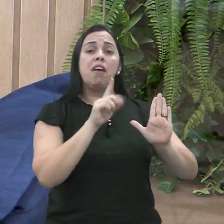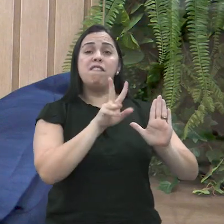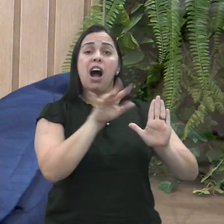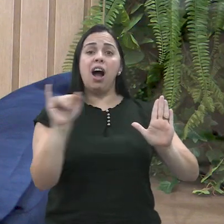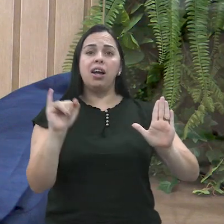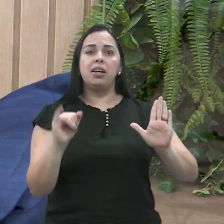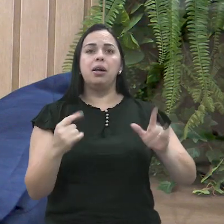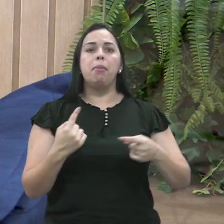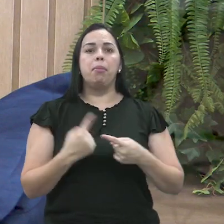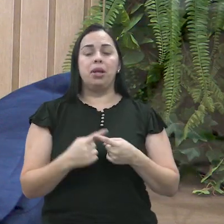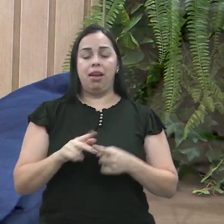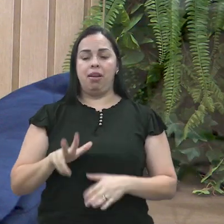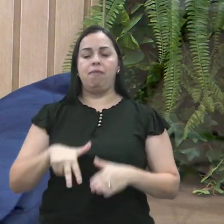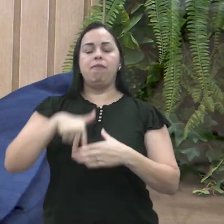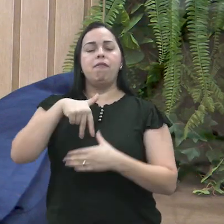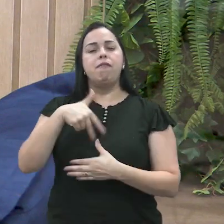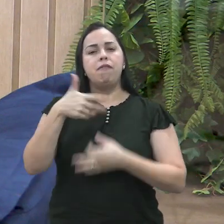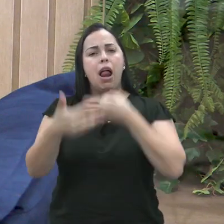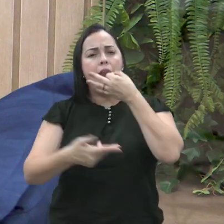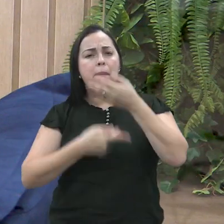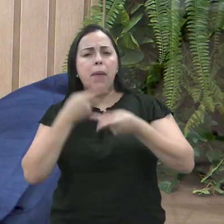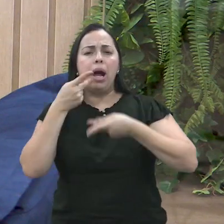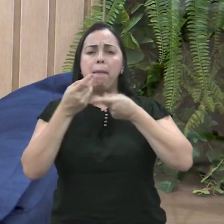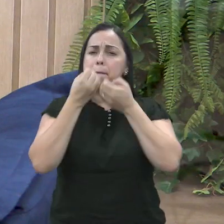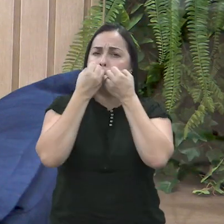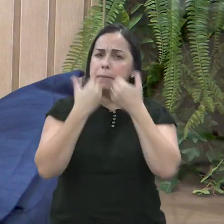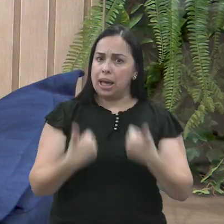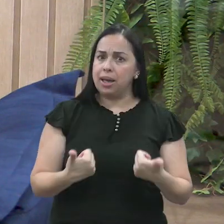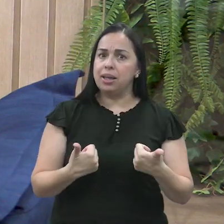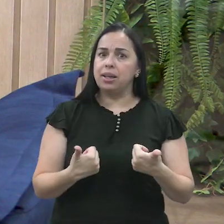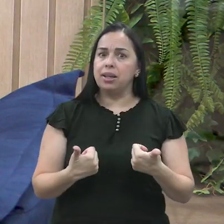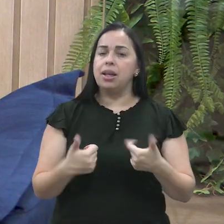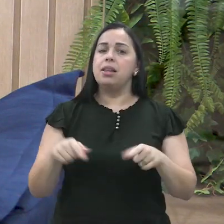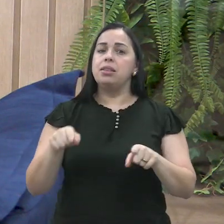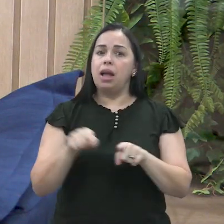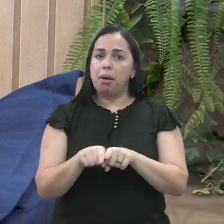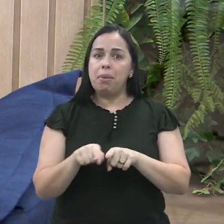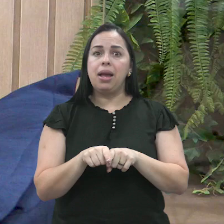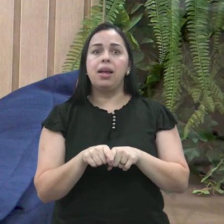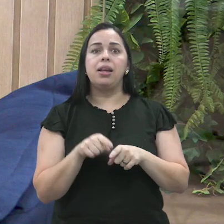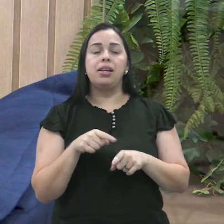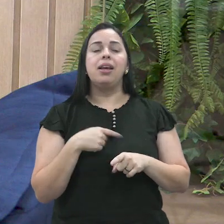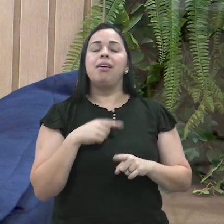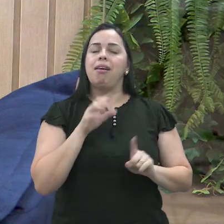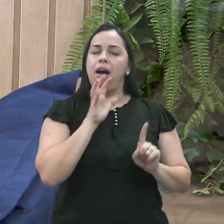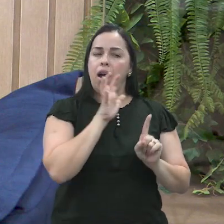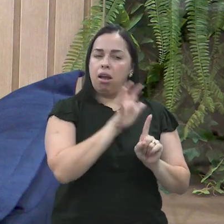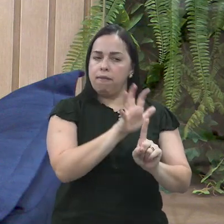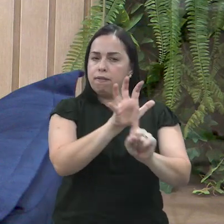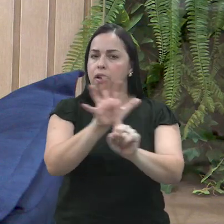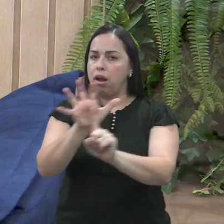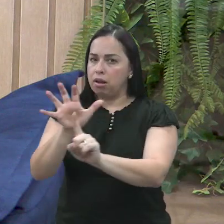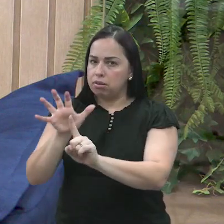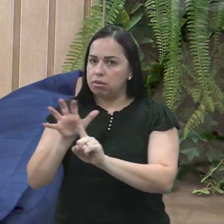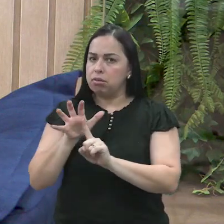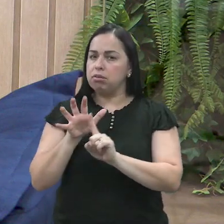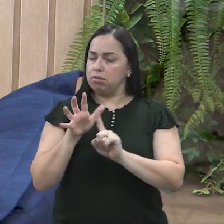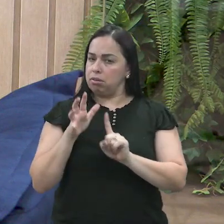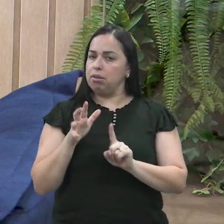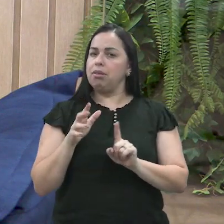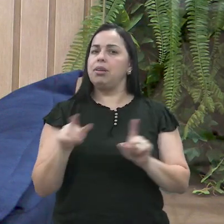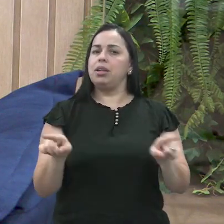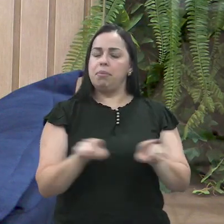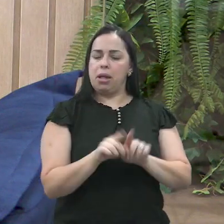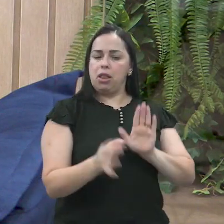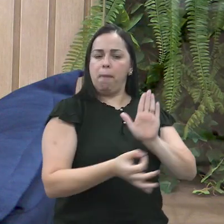possibilidade de sucesso. Porque uma coisa é a oratória, é você falar bem em público. Outra coisa é a retórica. Você convencer o